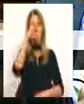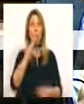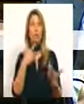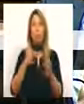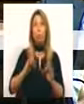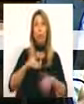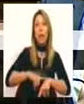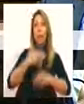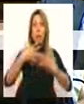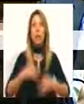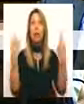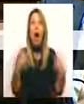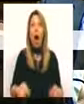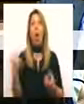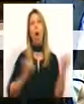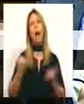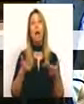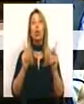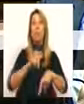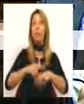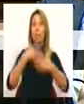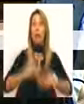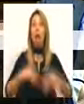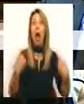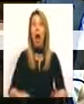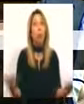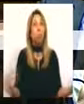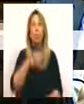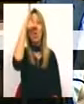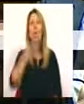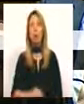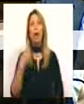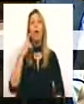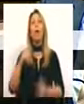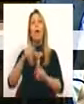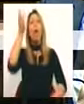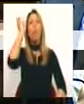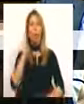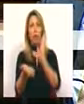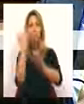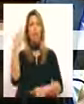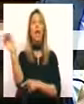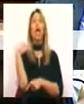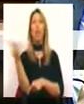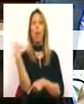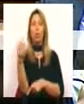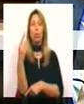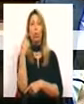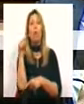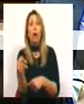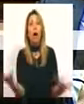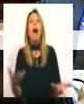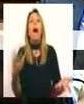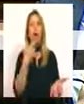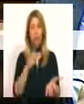Descurou tudo o resto. A Força Especial de Bombeiros foi retirada dos helicópteros. Quem é que os vai ocupar? Ah, a verdade é que nem sequer temos